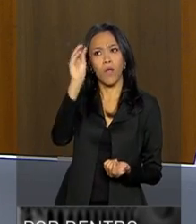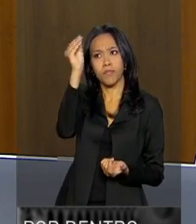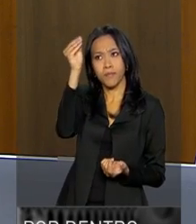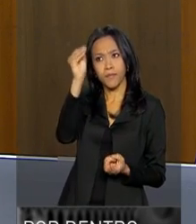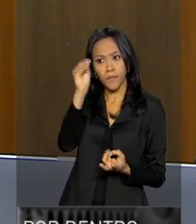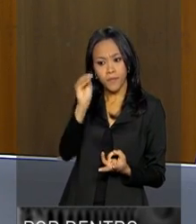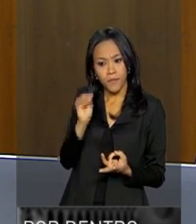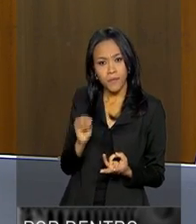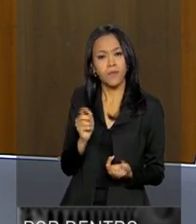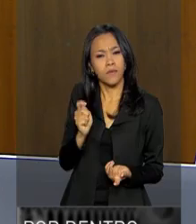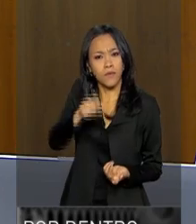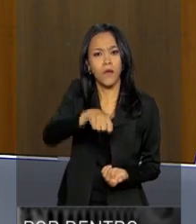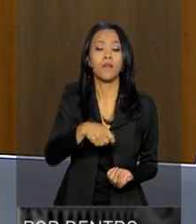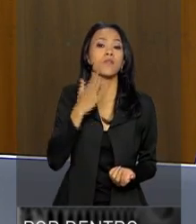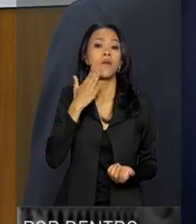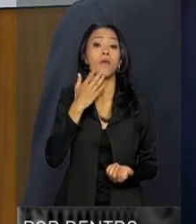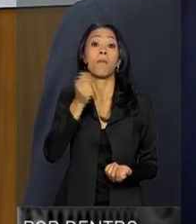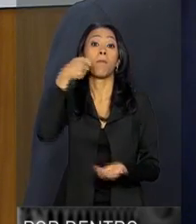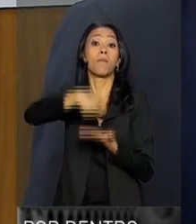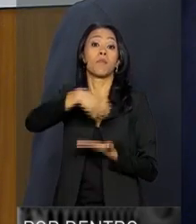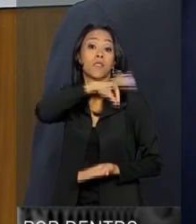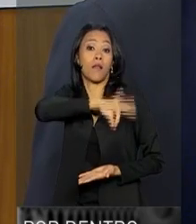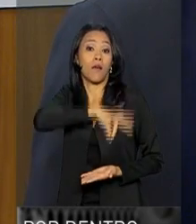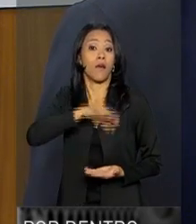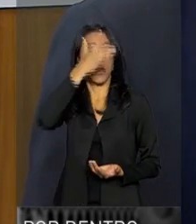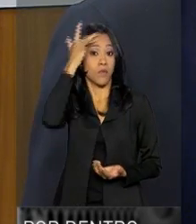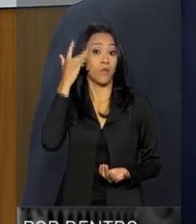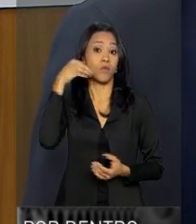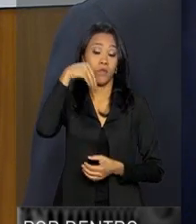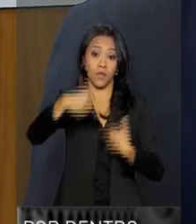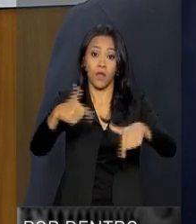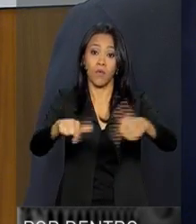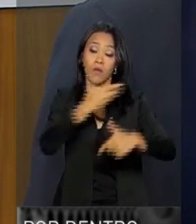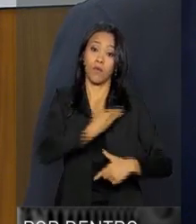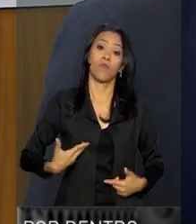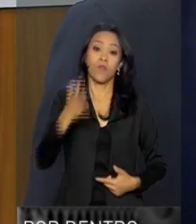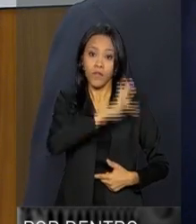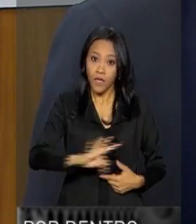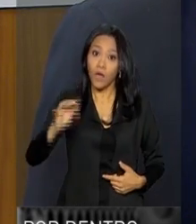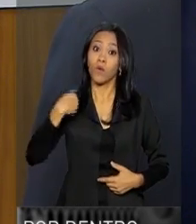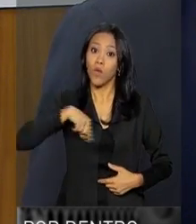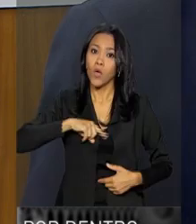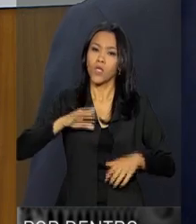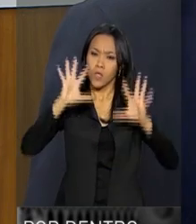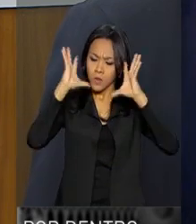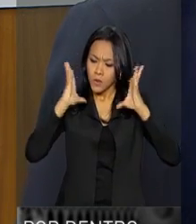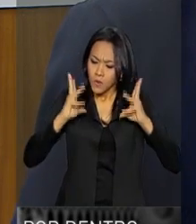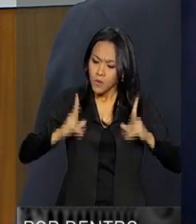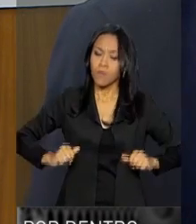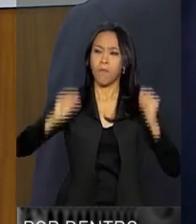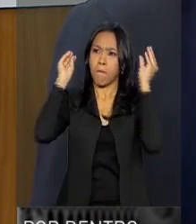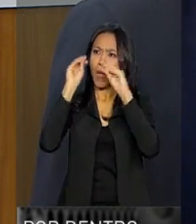pode ver toda a despesa de pessoal do governo federal nós fizemos um grande esforço de transparência do governo federal e isso evidentemente